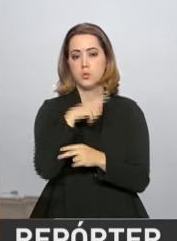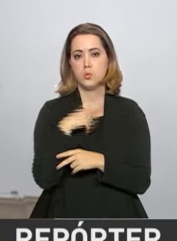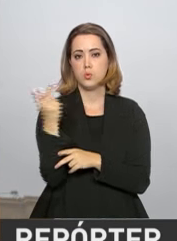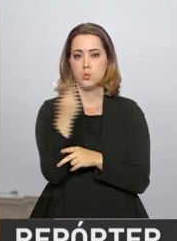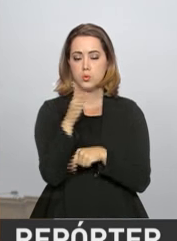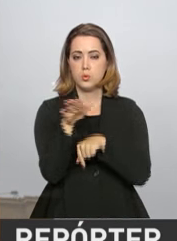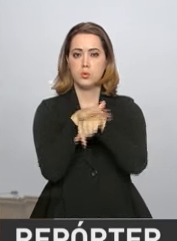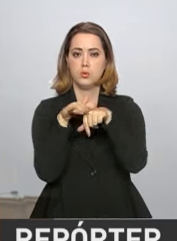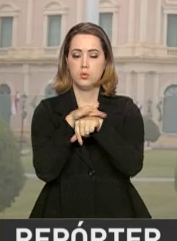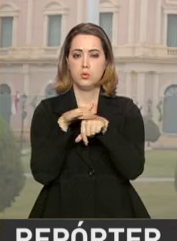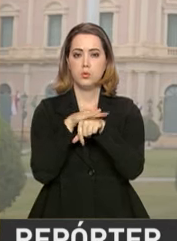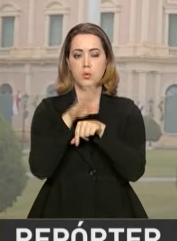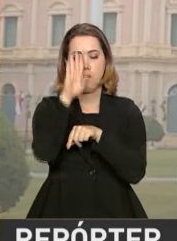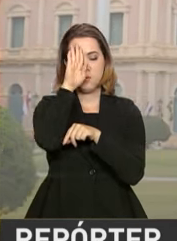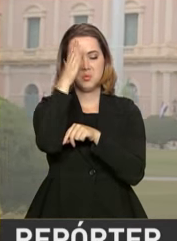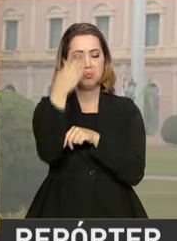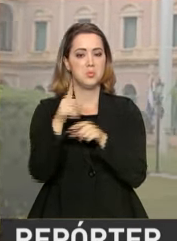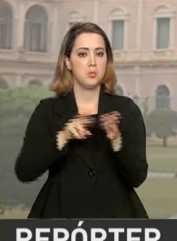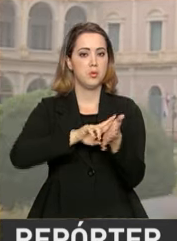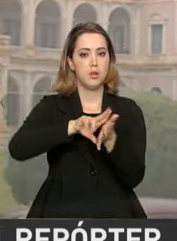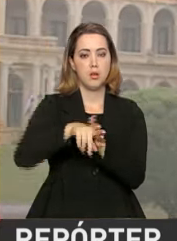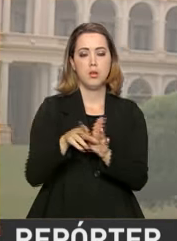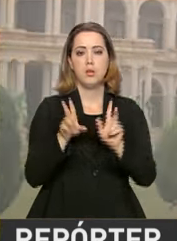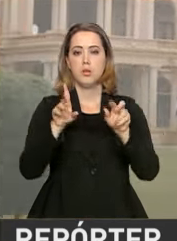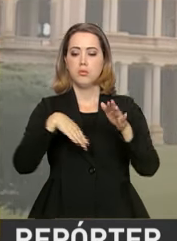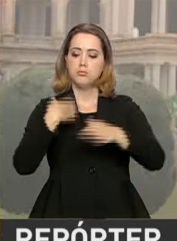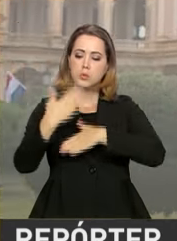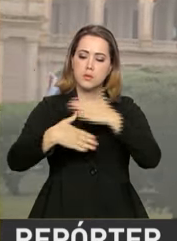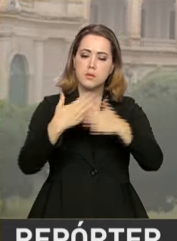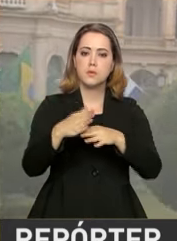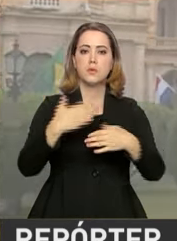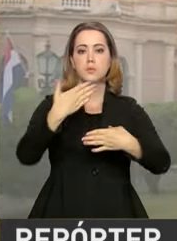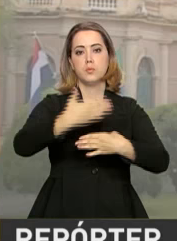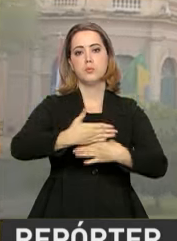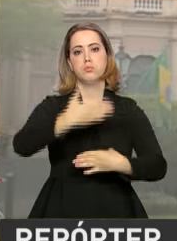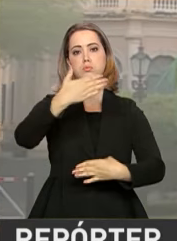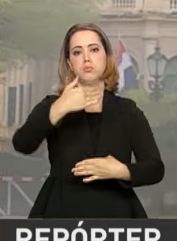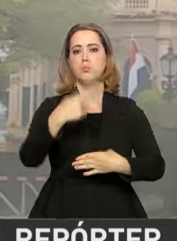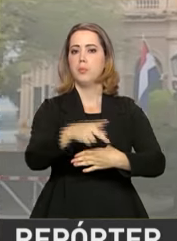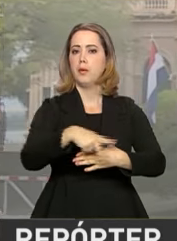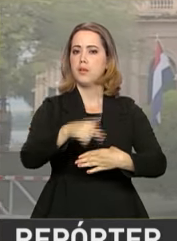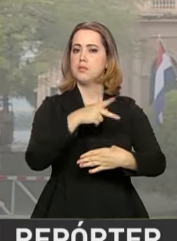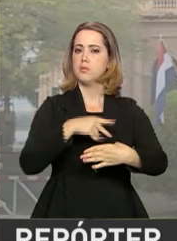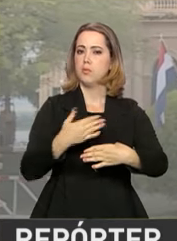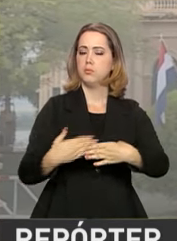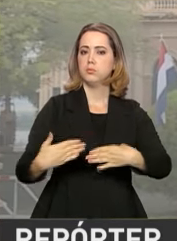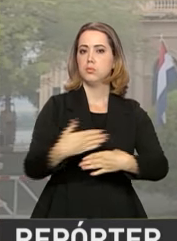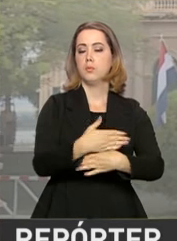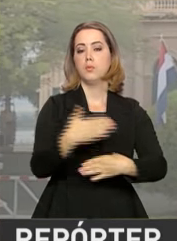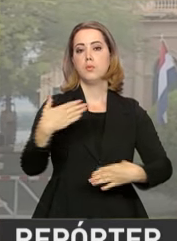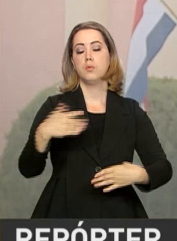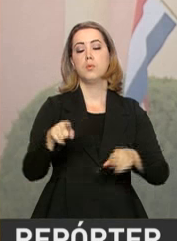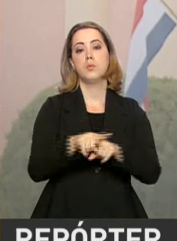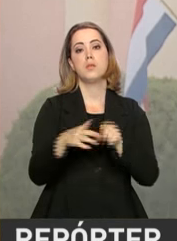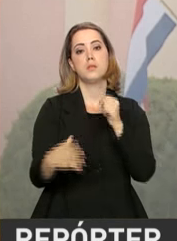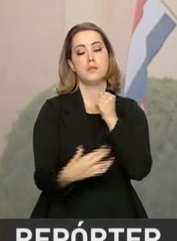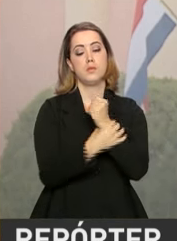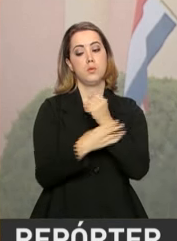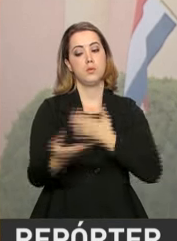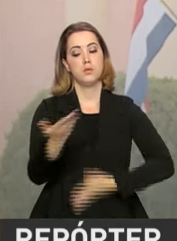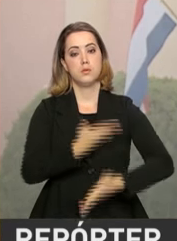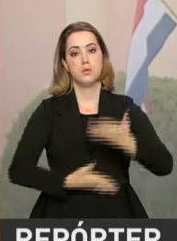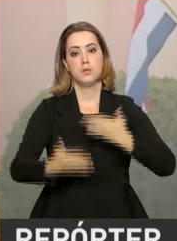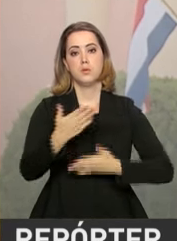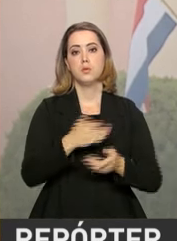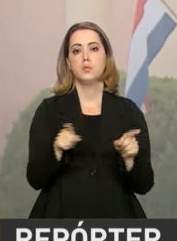conversaram principalmente sobre temas ligados ao desenvolvimento das fronteiras, como infraestrutura, comércio e segurança. Eles também